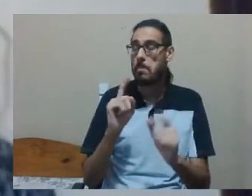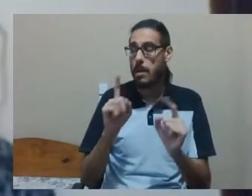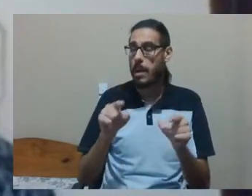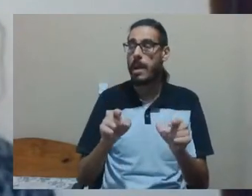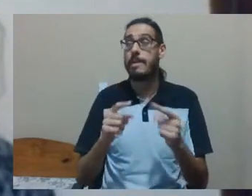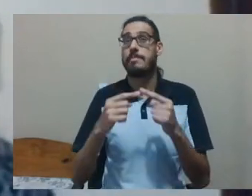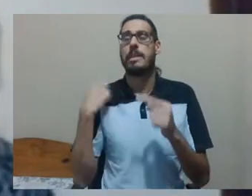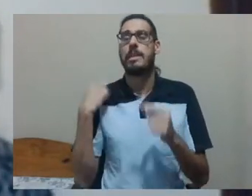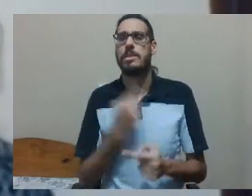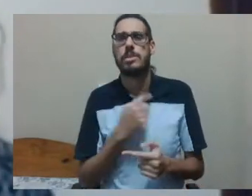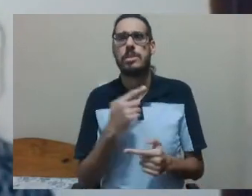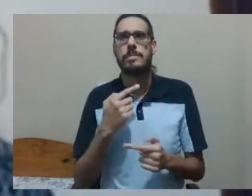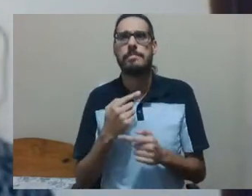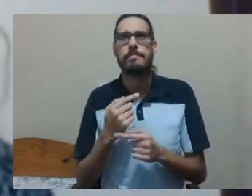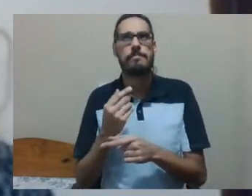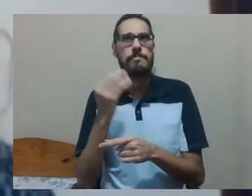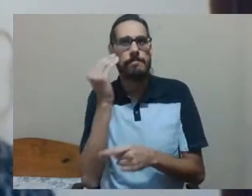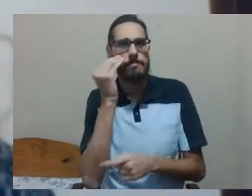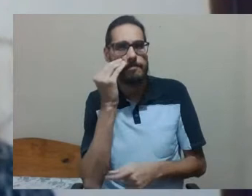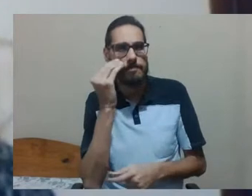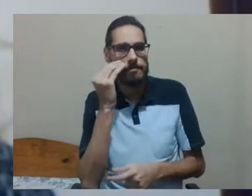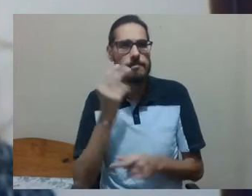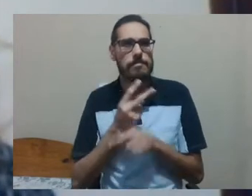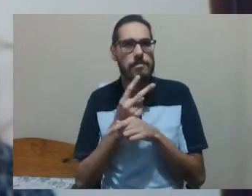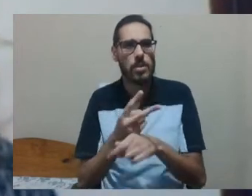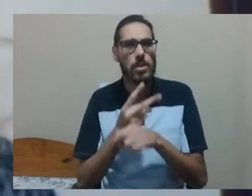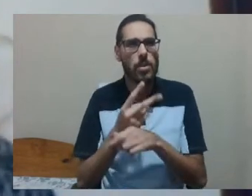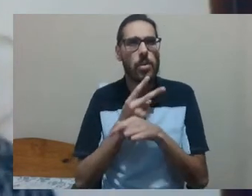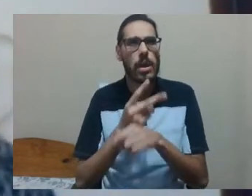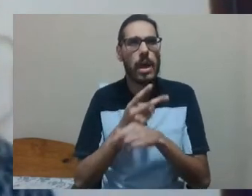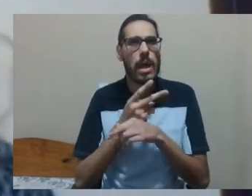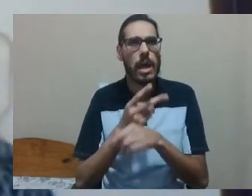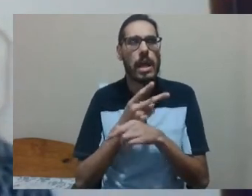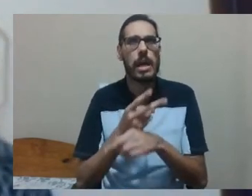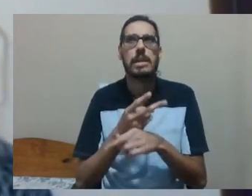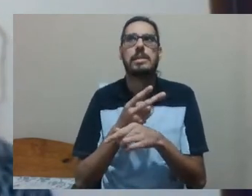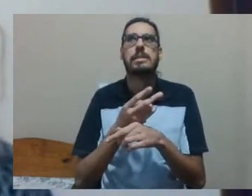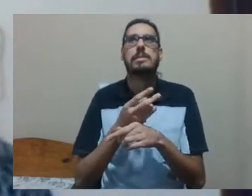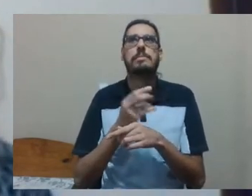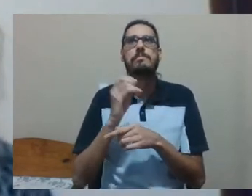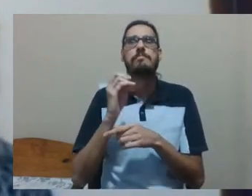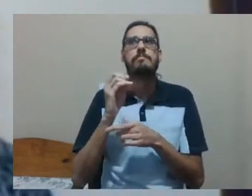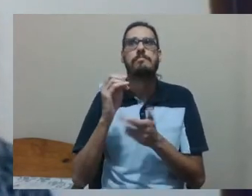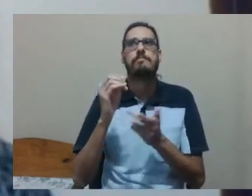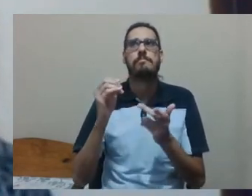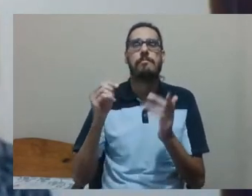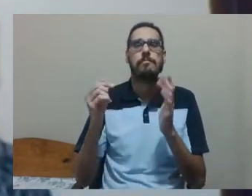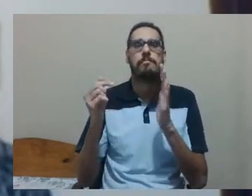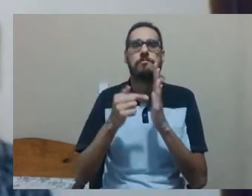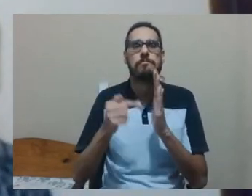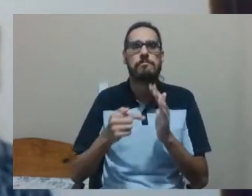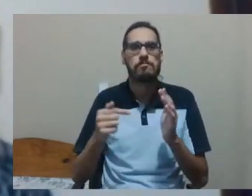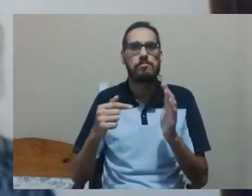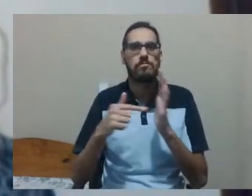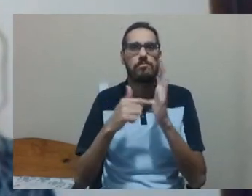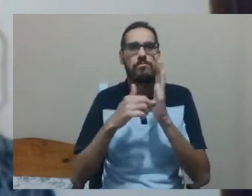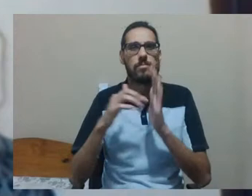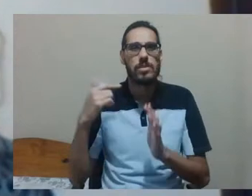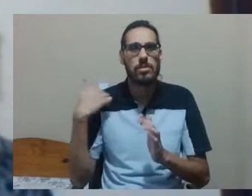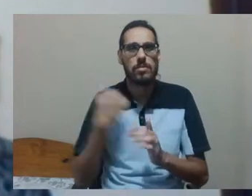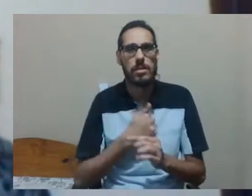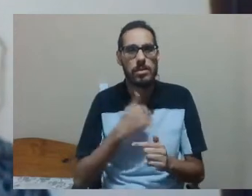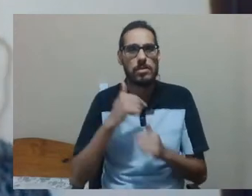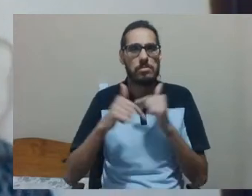procuramos buscar indicadores para fortalecer o ensino e desenvolver diretrizes. Mas